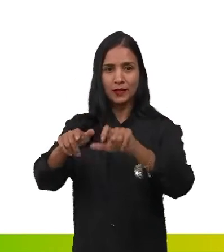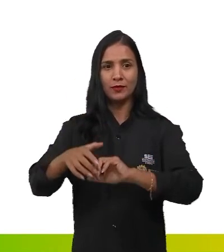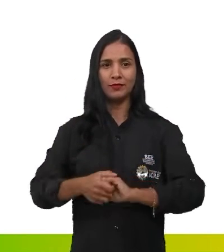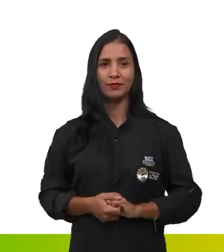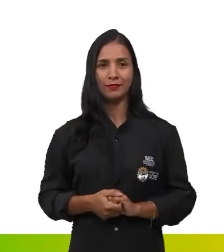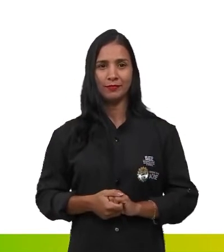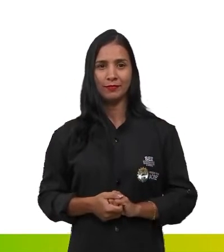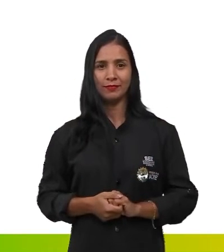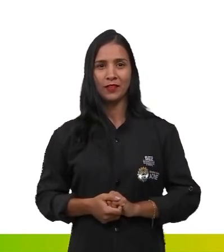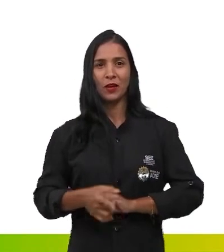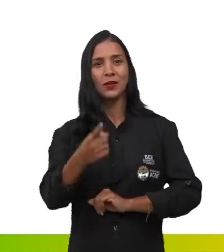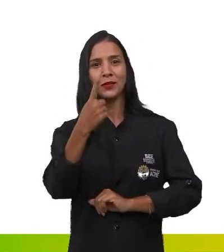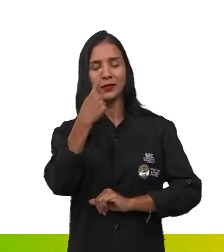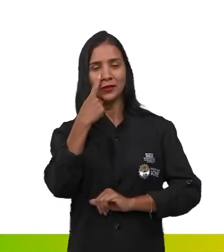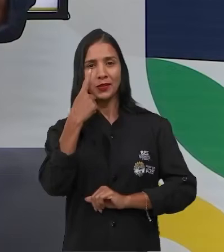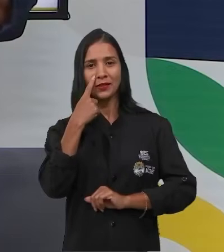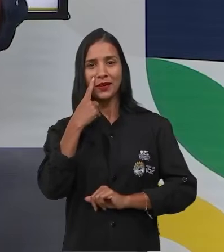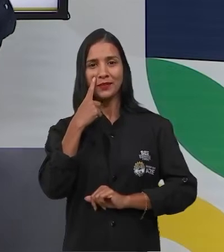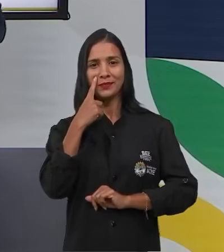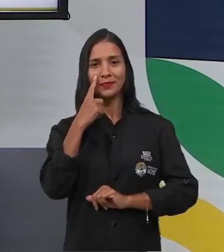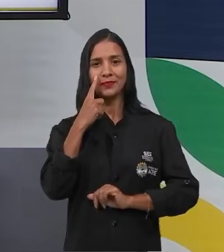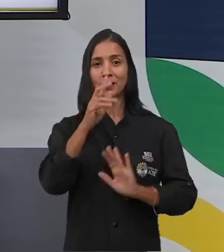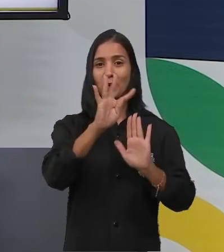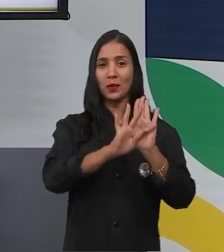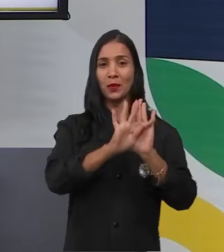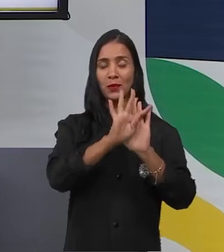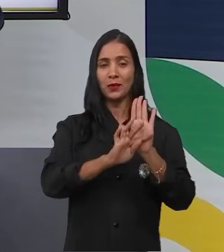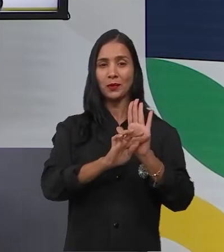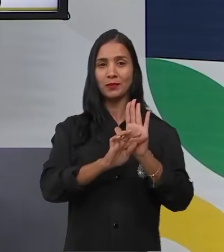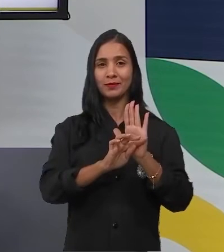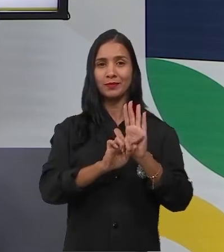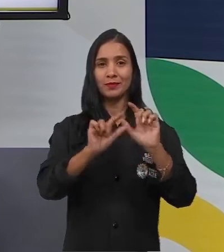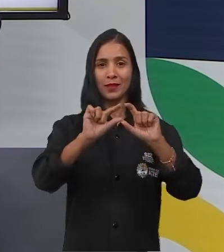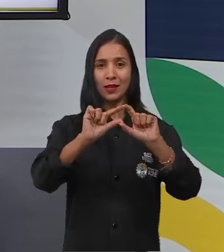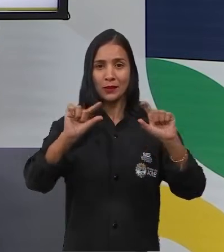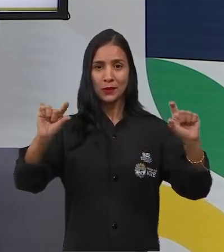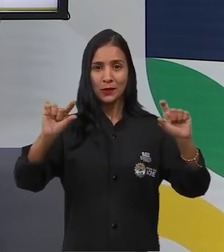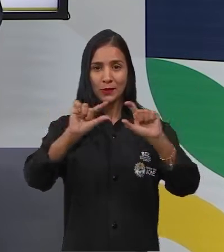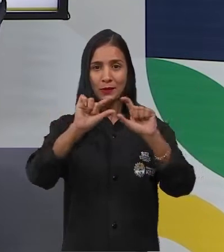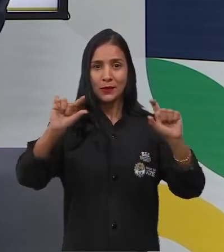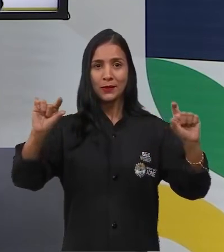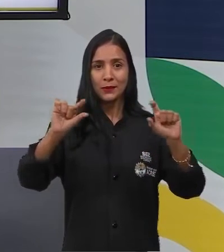integração de diferentes tribos. A resposta estava lá, basta ler,